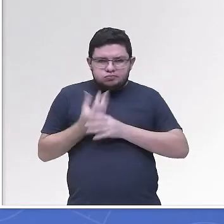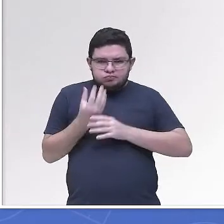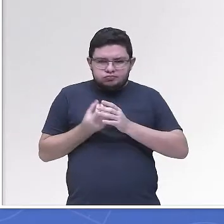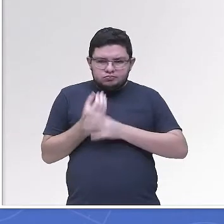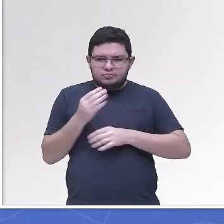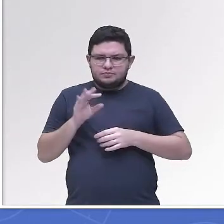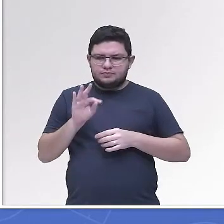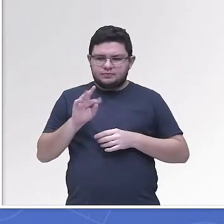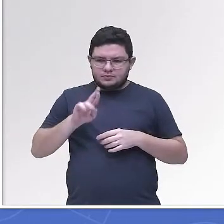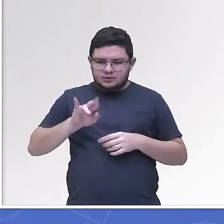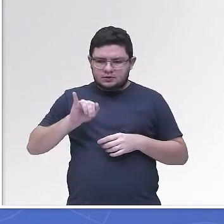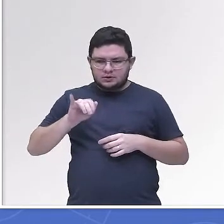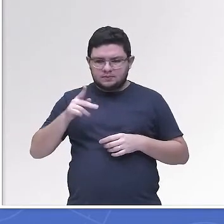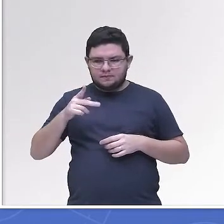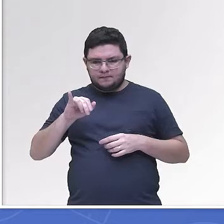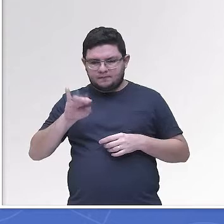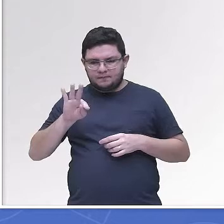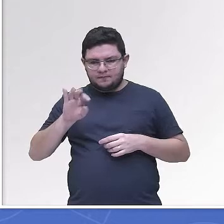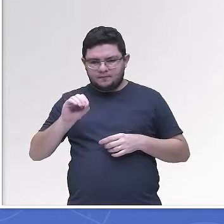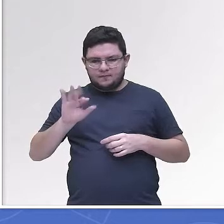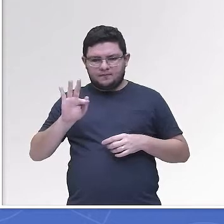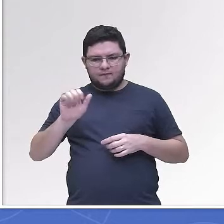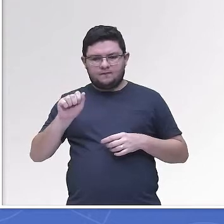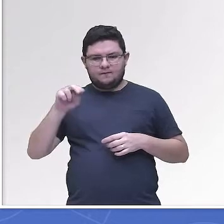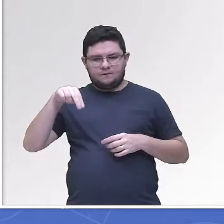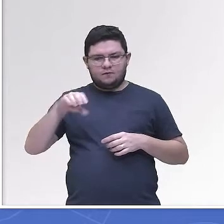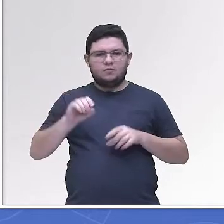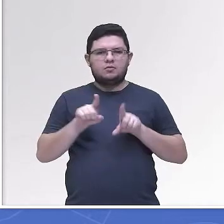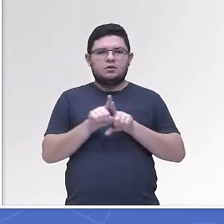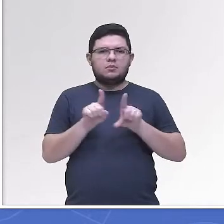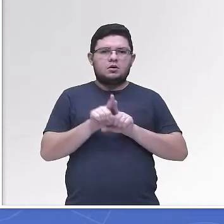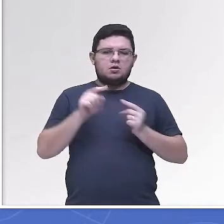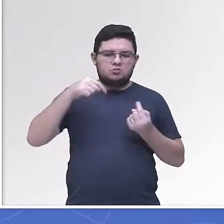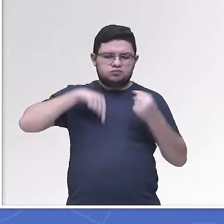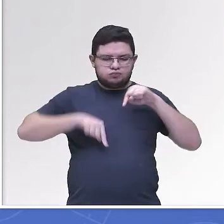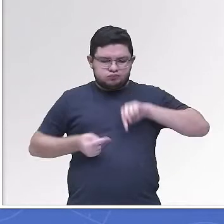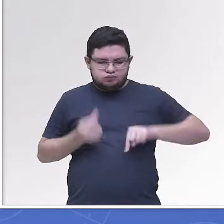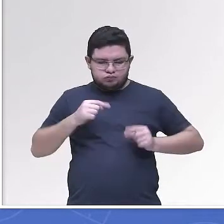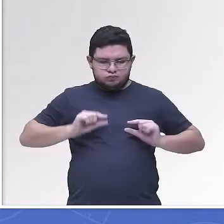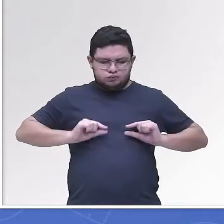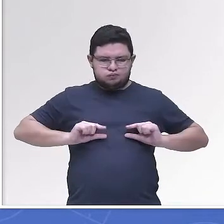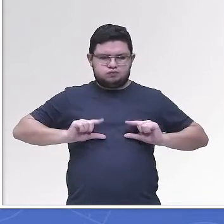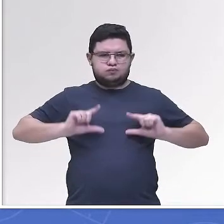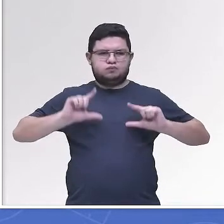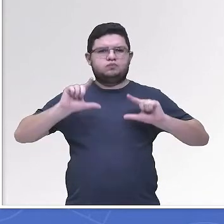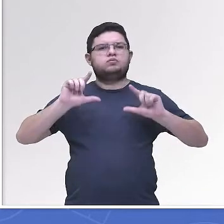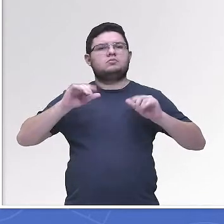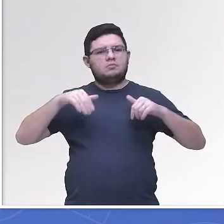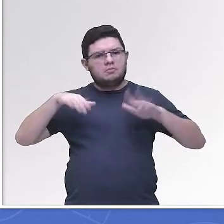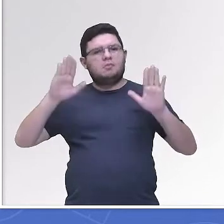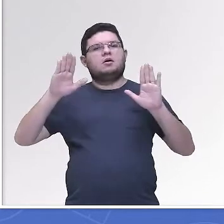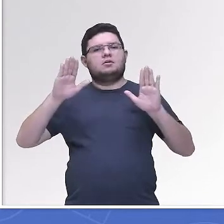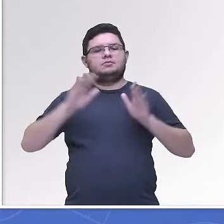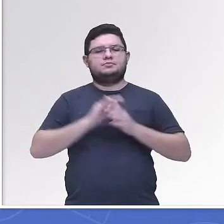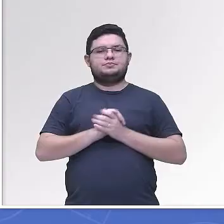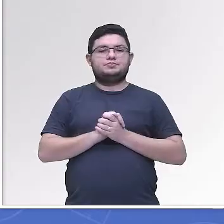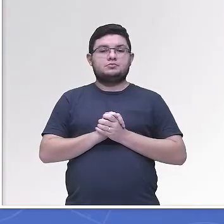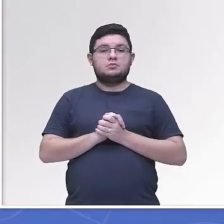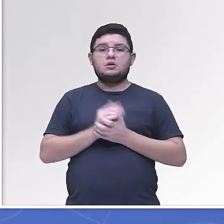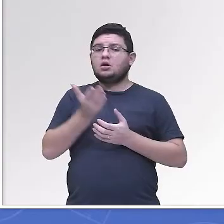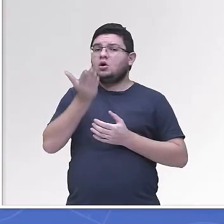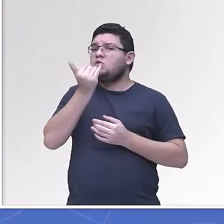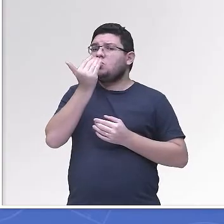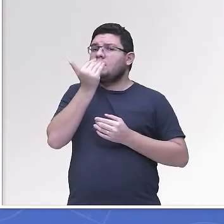da alegria no nosso organismo. Então são muitos alimentos, por exemplo, a gente pode encontrar o triptofano